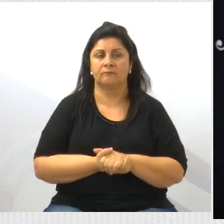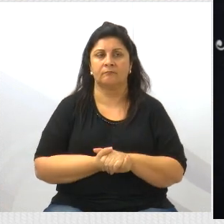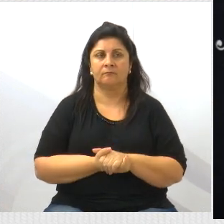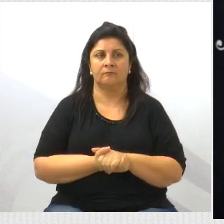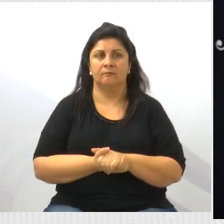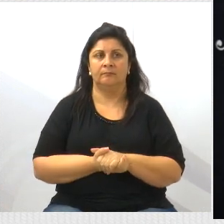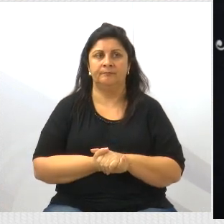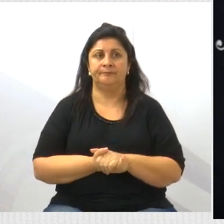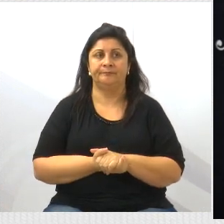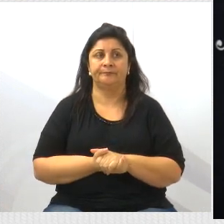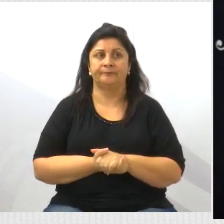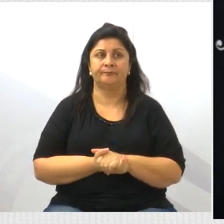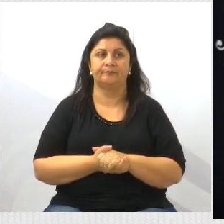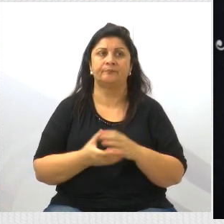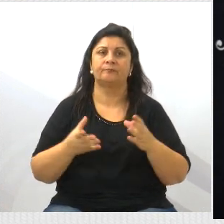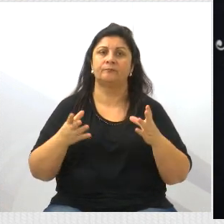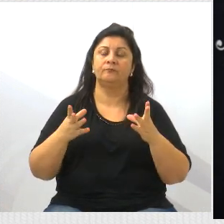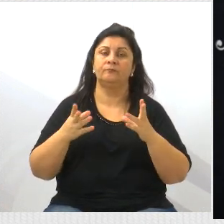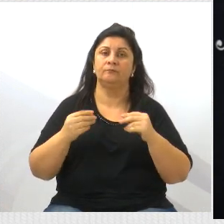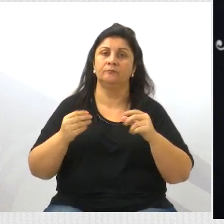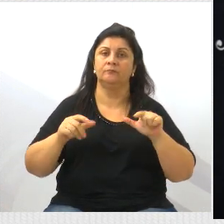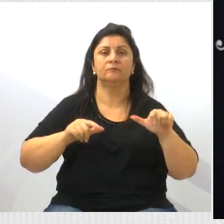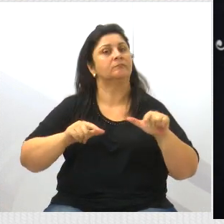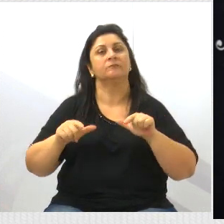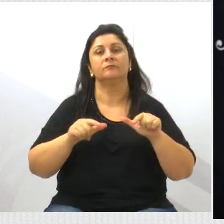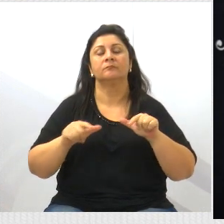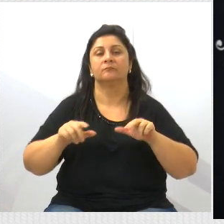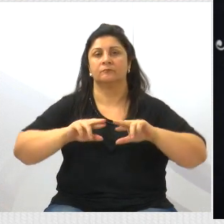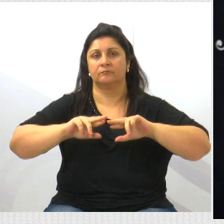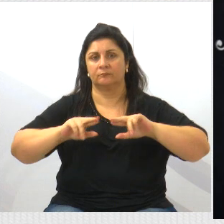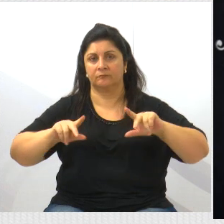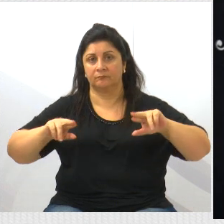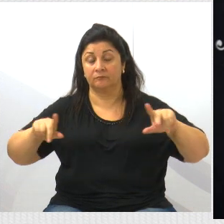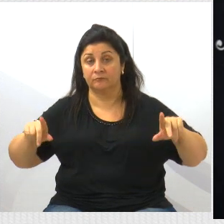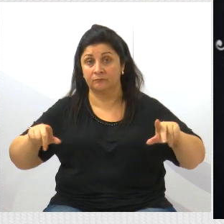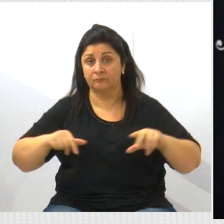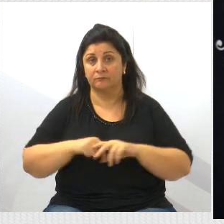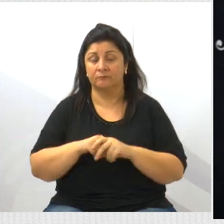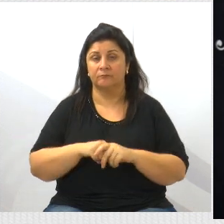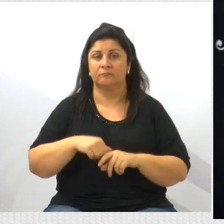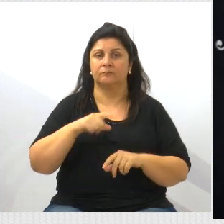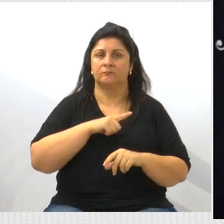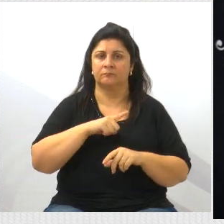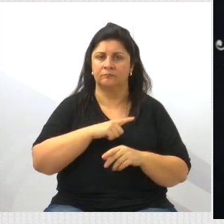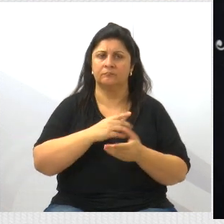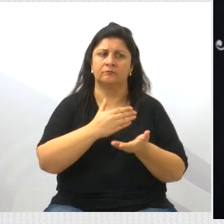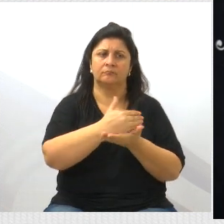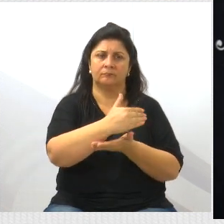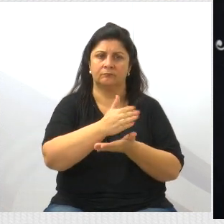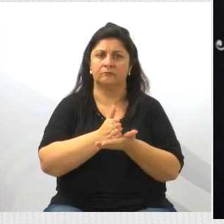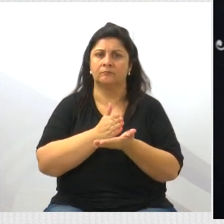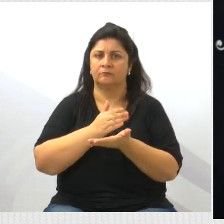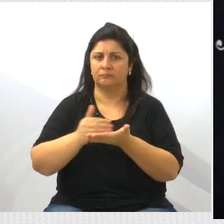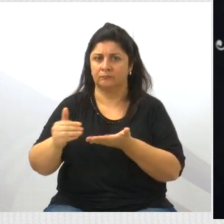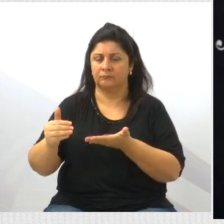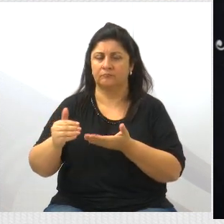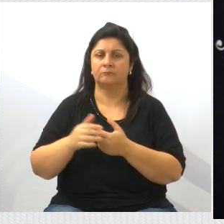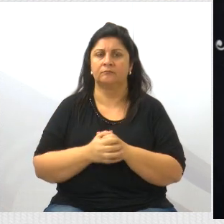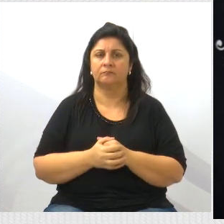meio das diversas modalidades de atuação, né, existem as divisões, existem os